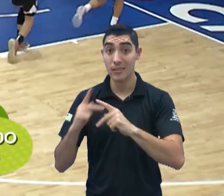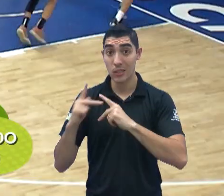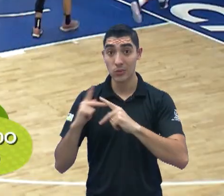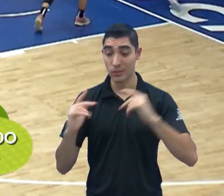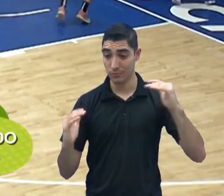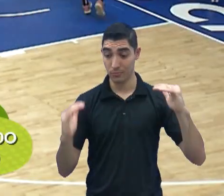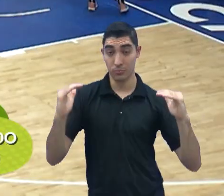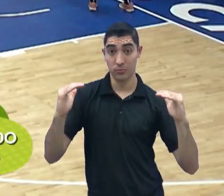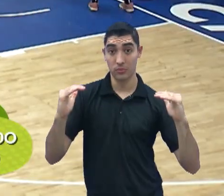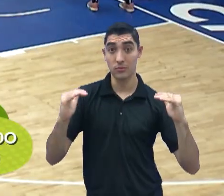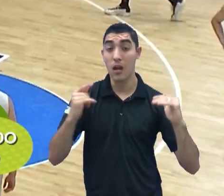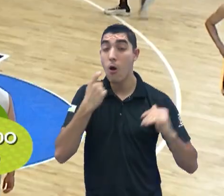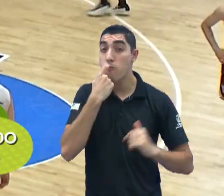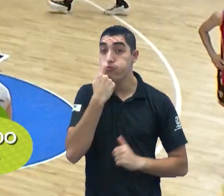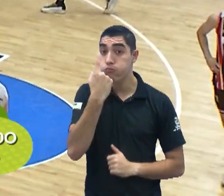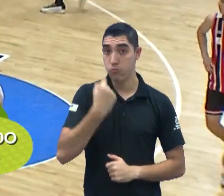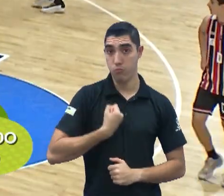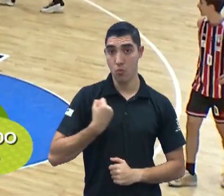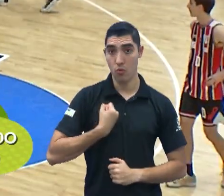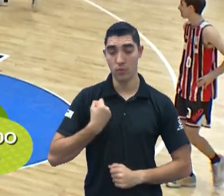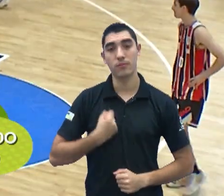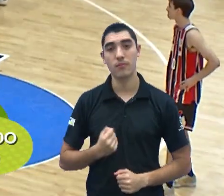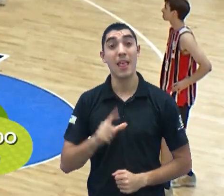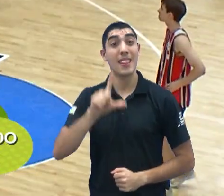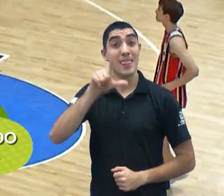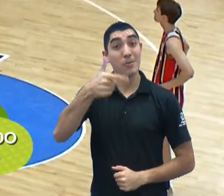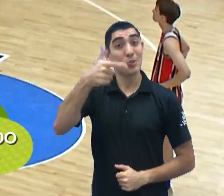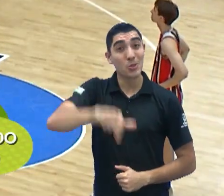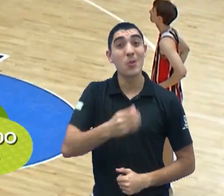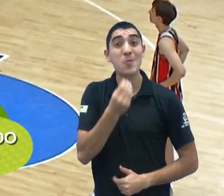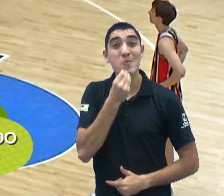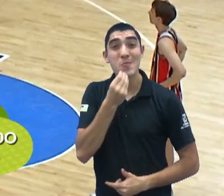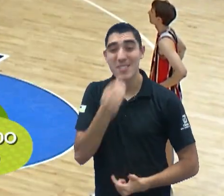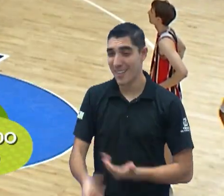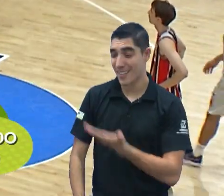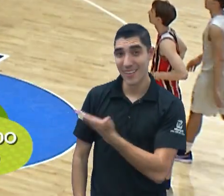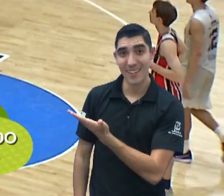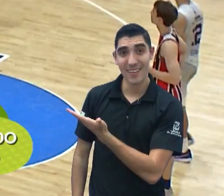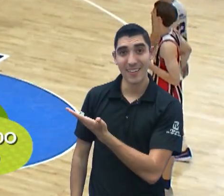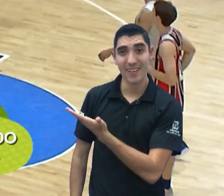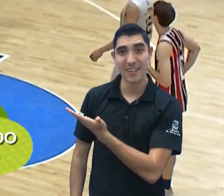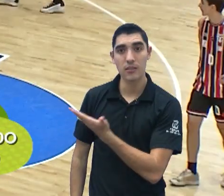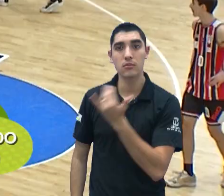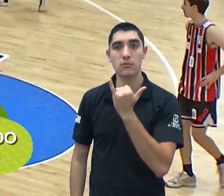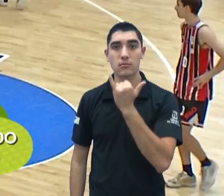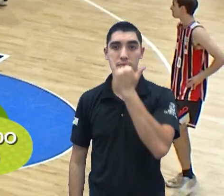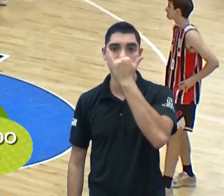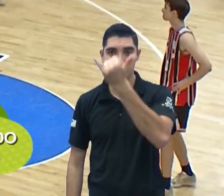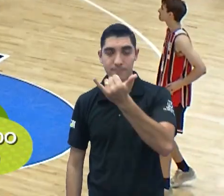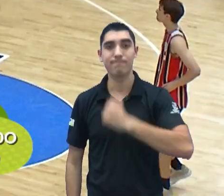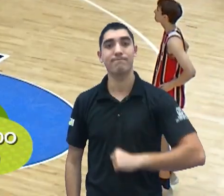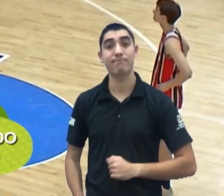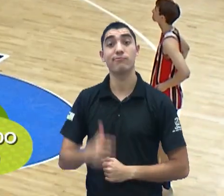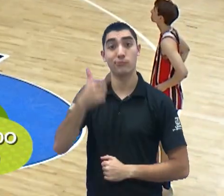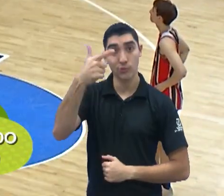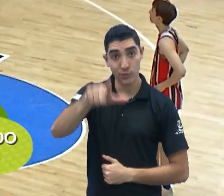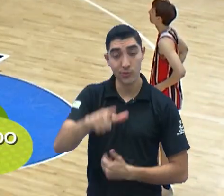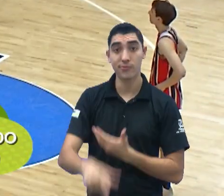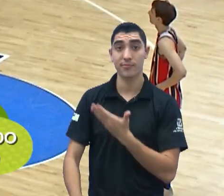que agora de 1 ponto. E quando teve a oportunidade de abrir 3, desperdiçou o lance livre